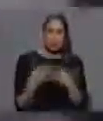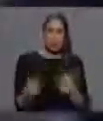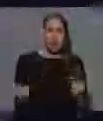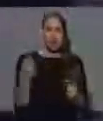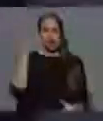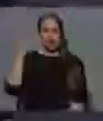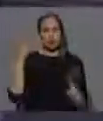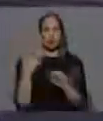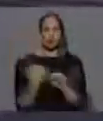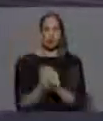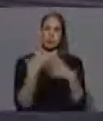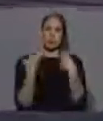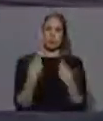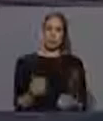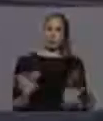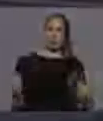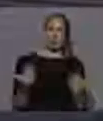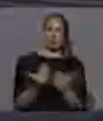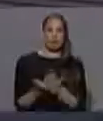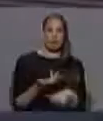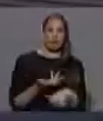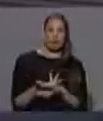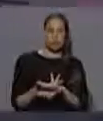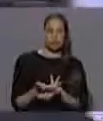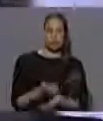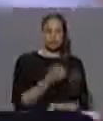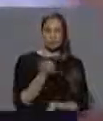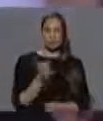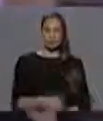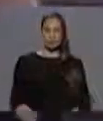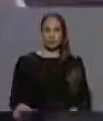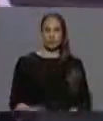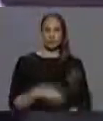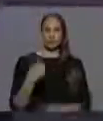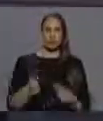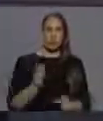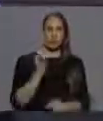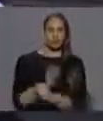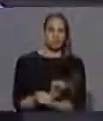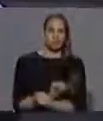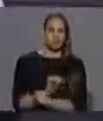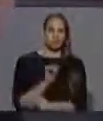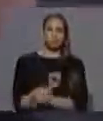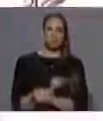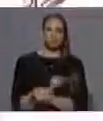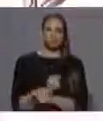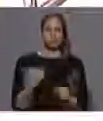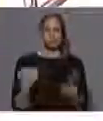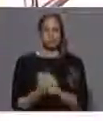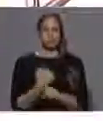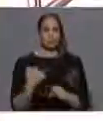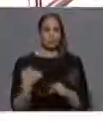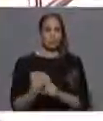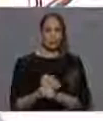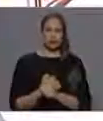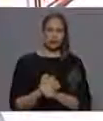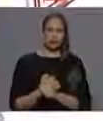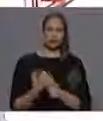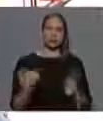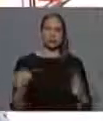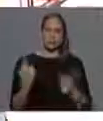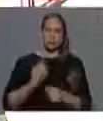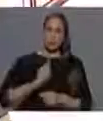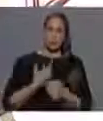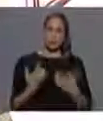prestação de serviços de qualidade e de proximidade. Há constrangimentos na prestação deste serviço que importa